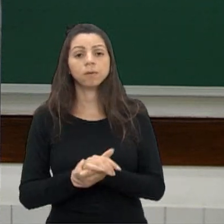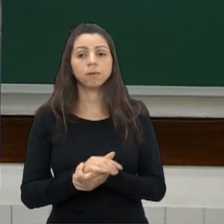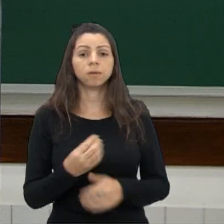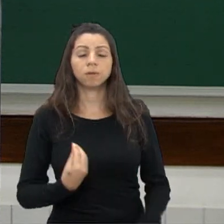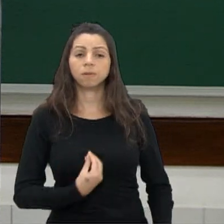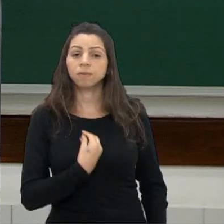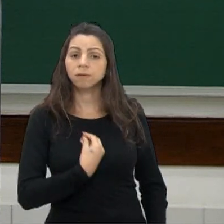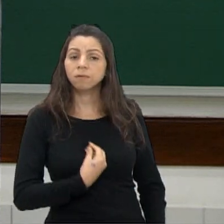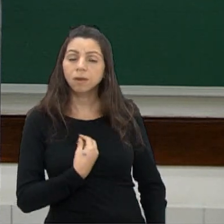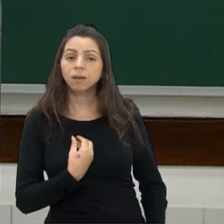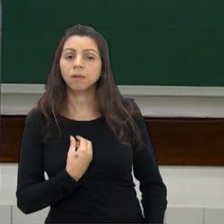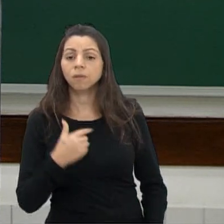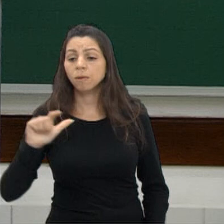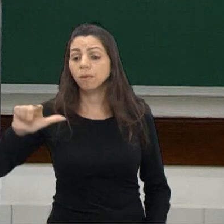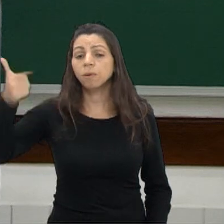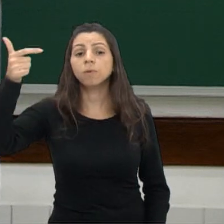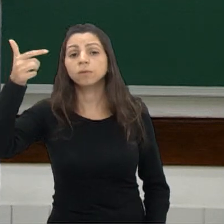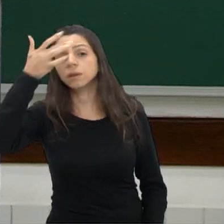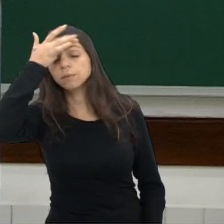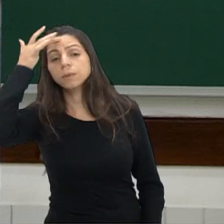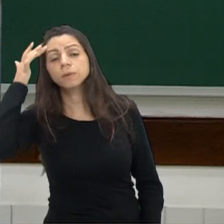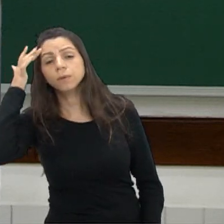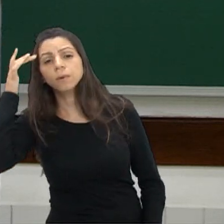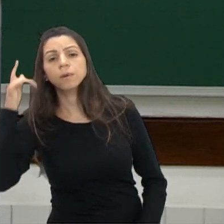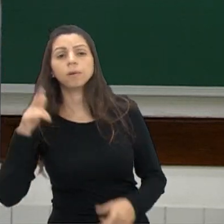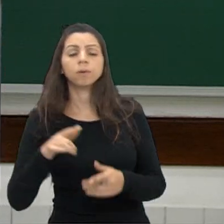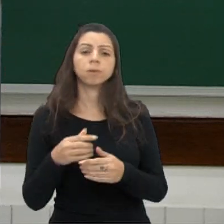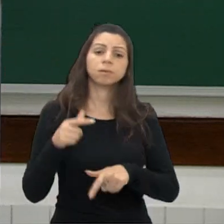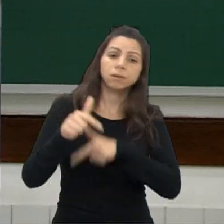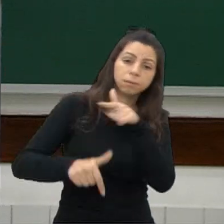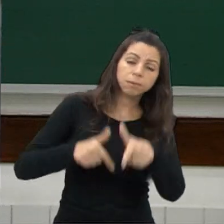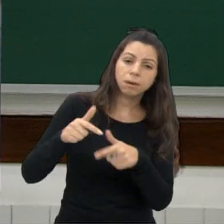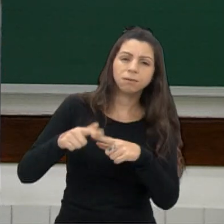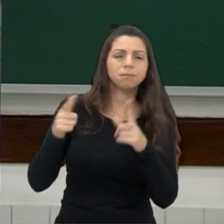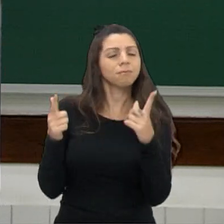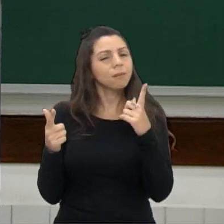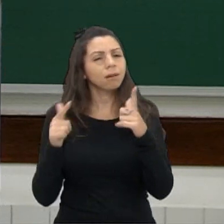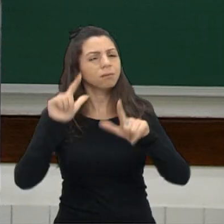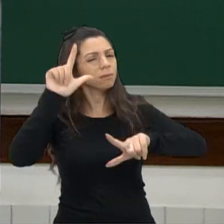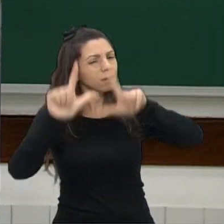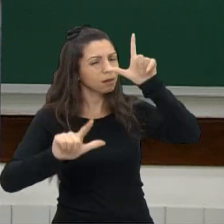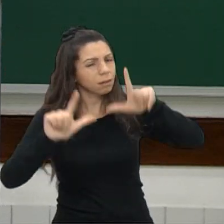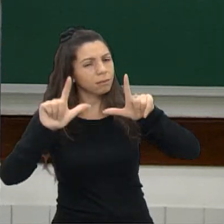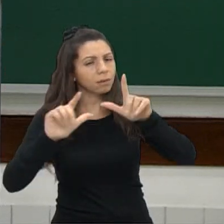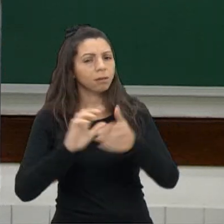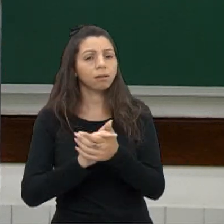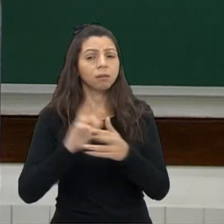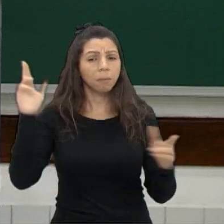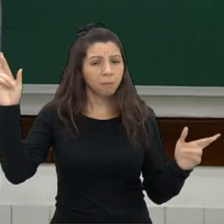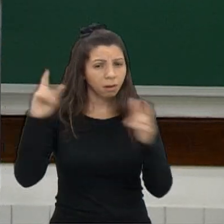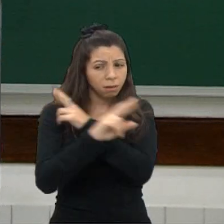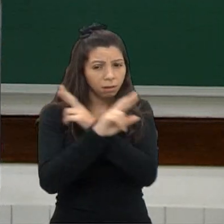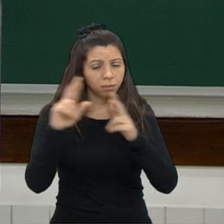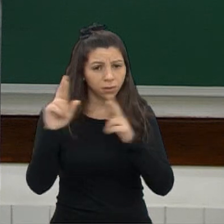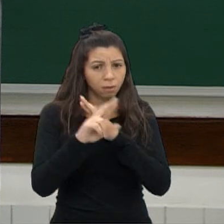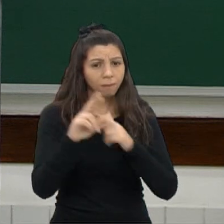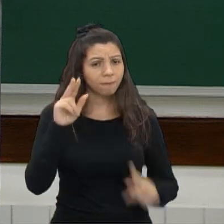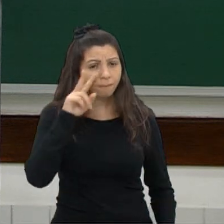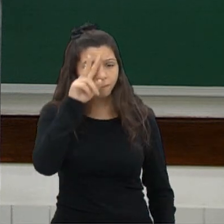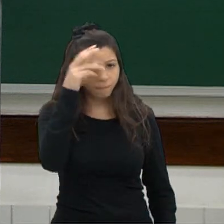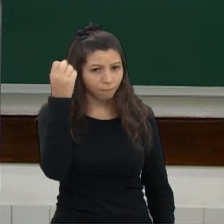vezes, um trabalho, alguma coisa assim, mas um aparelho, um eletrodoméstico, realmente ele tem uma relação muito forte com a TV.